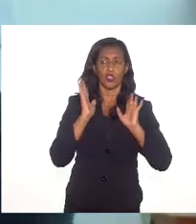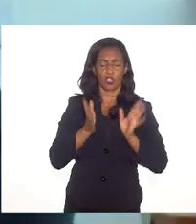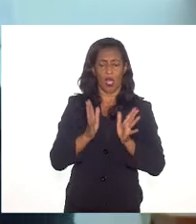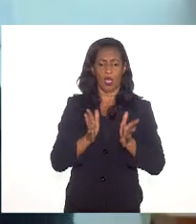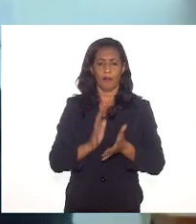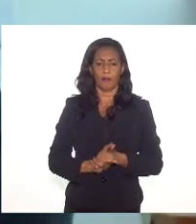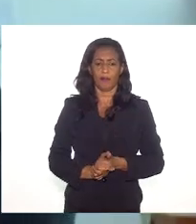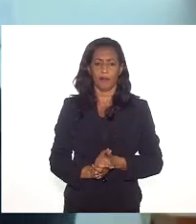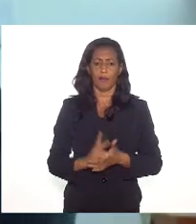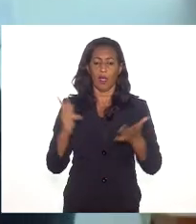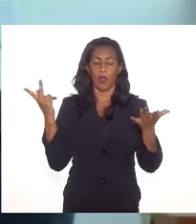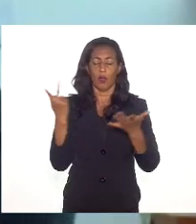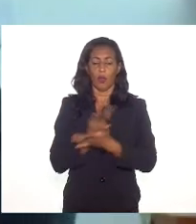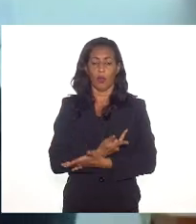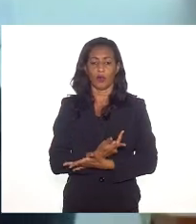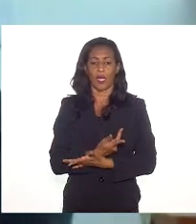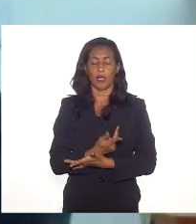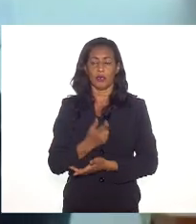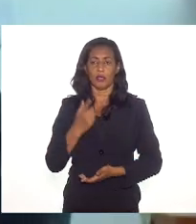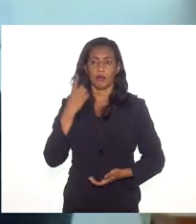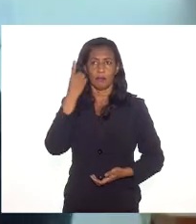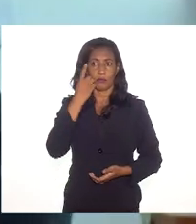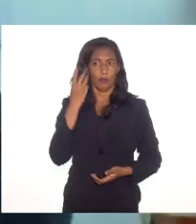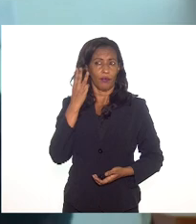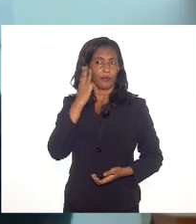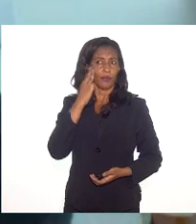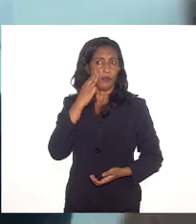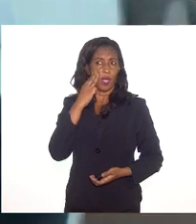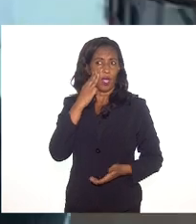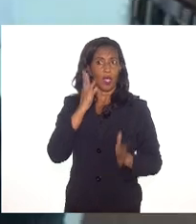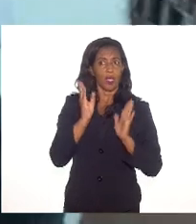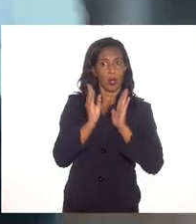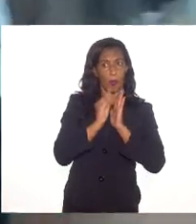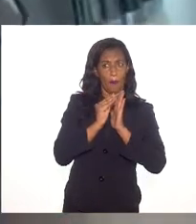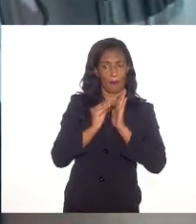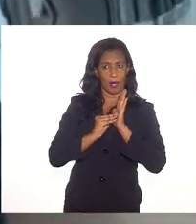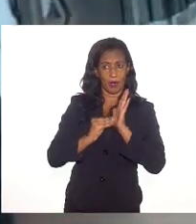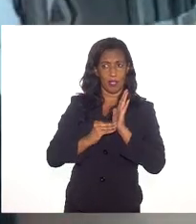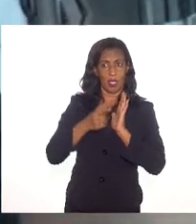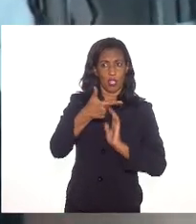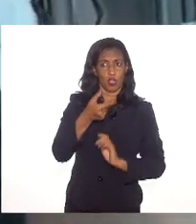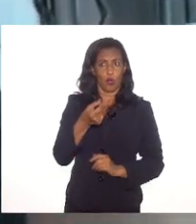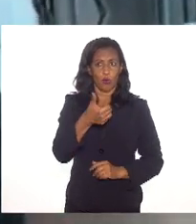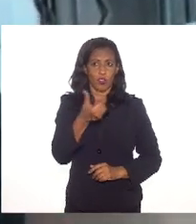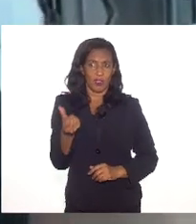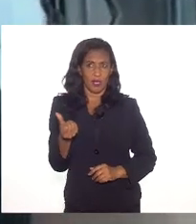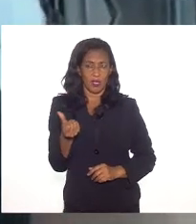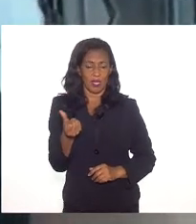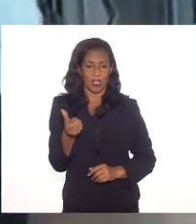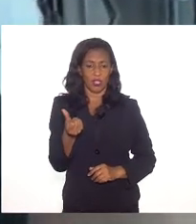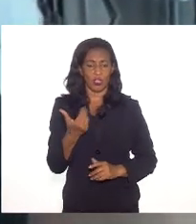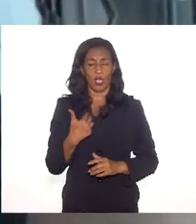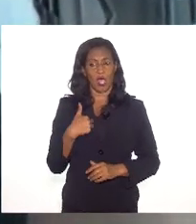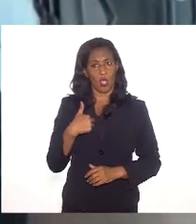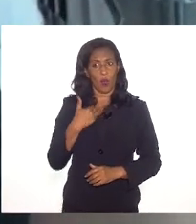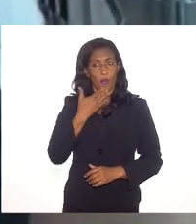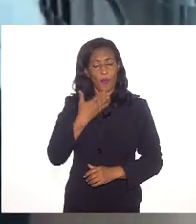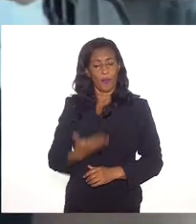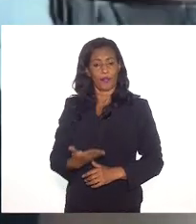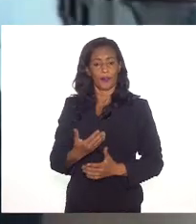dela. Ocorre, deputado Valdeque, que o parecer do INEPAC é de 2016. Então, deputado Márcio, eu